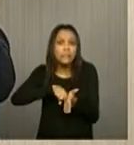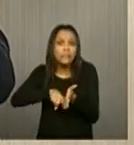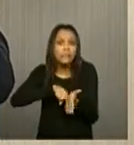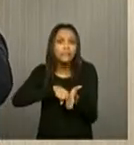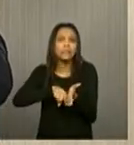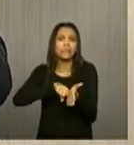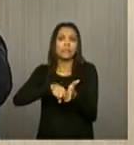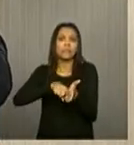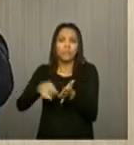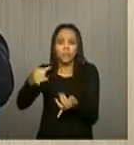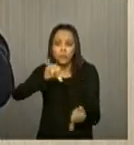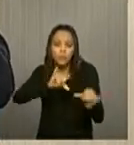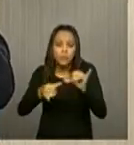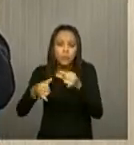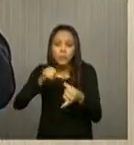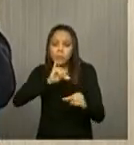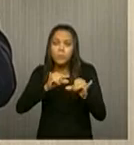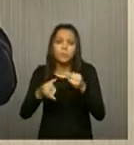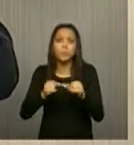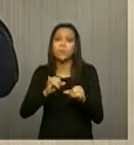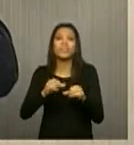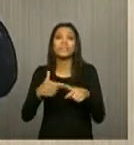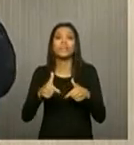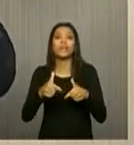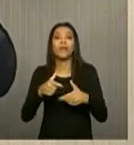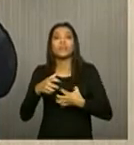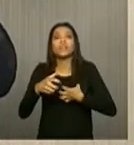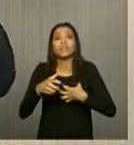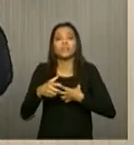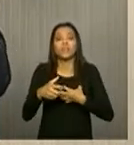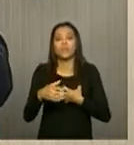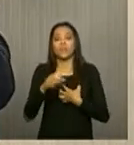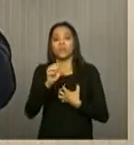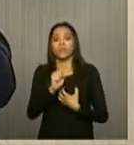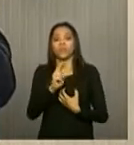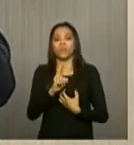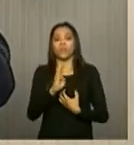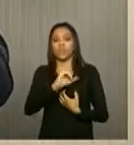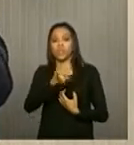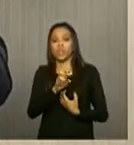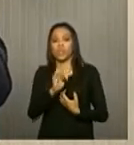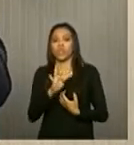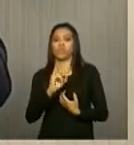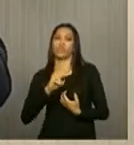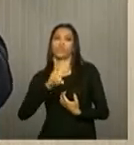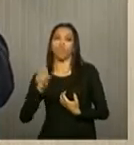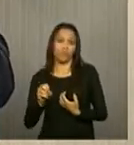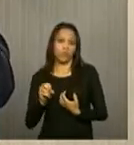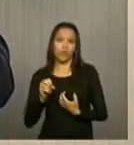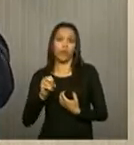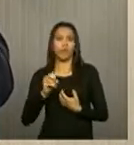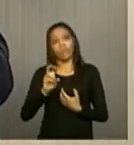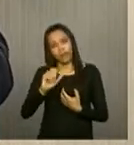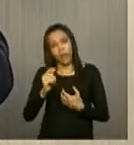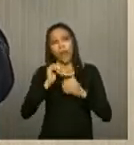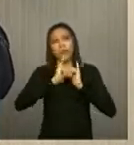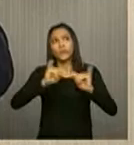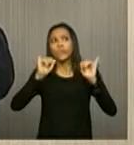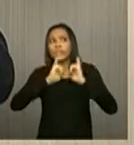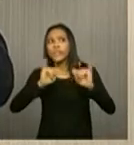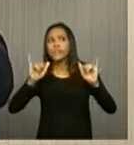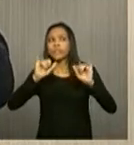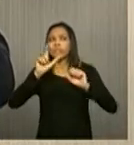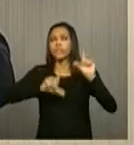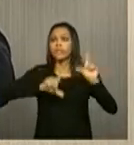a o subjetivo então ainda que as notícias as circunstâncias possam contribuir para